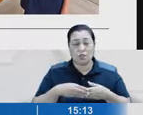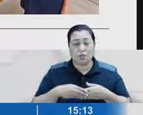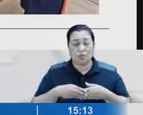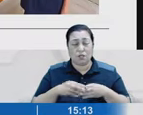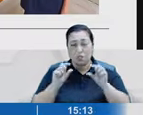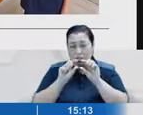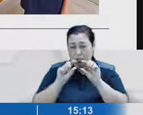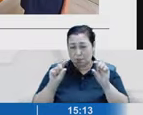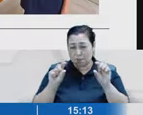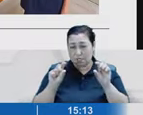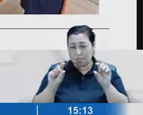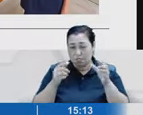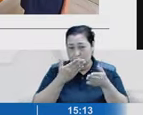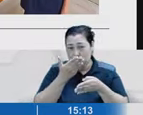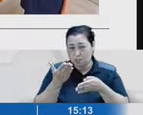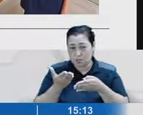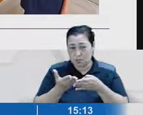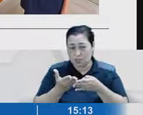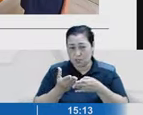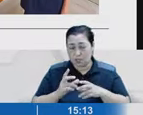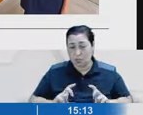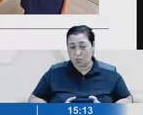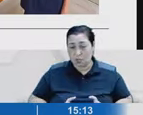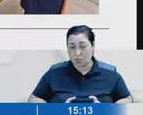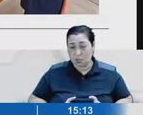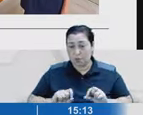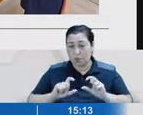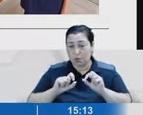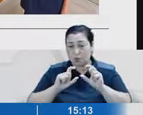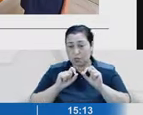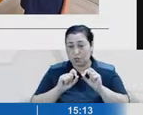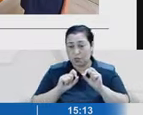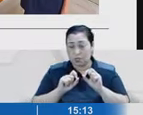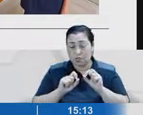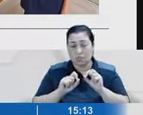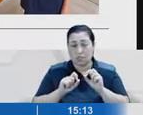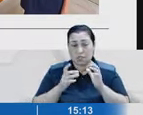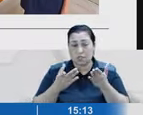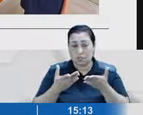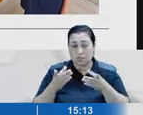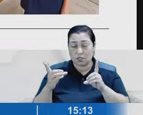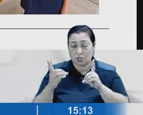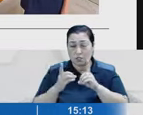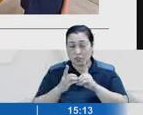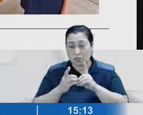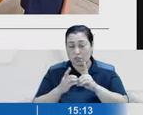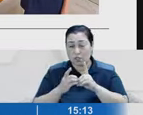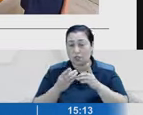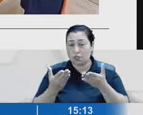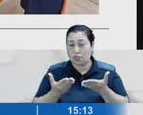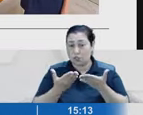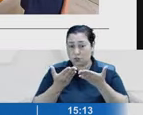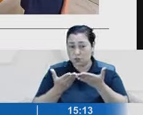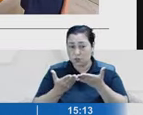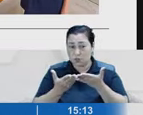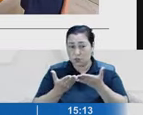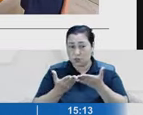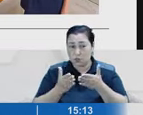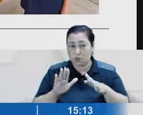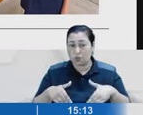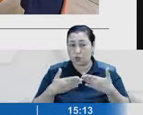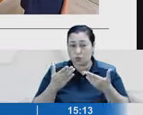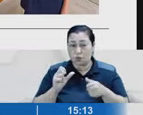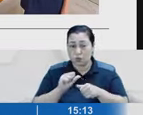wait. Para o câncer de reto, foi descoberto que existe um bom resultado quando